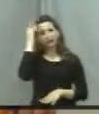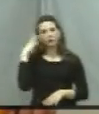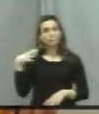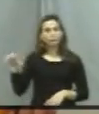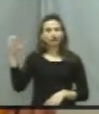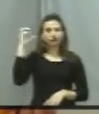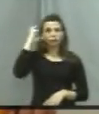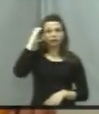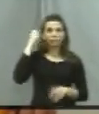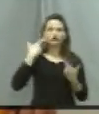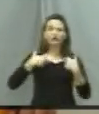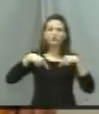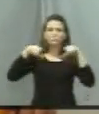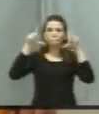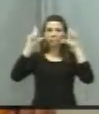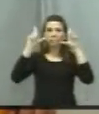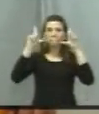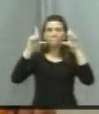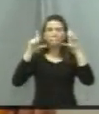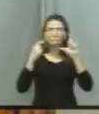assistem.